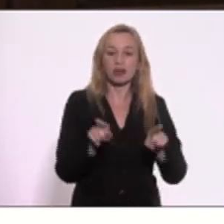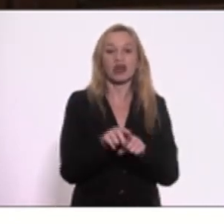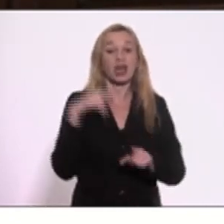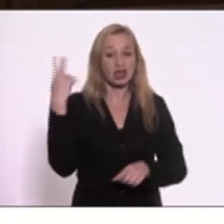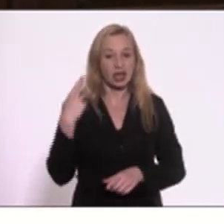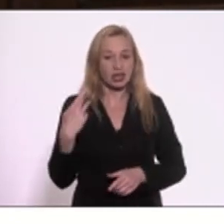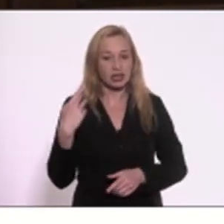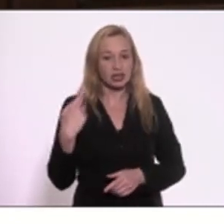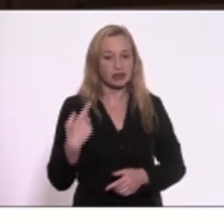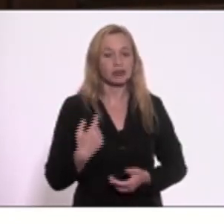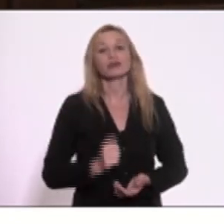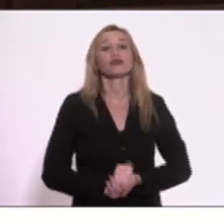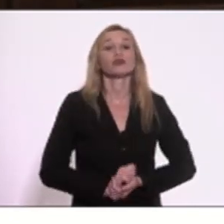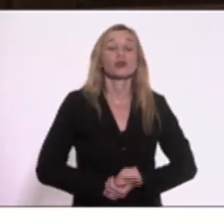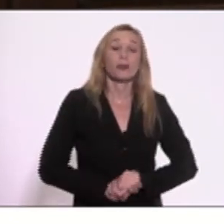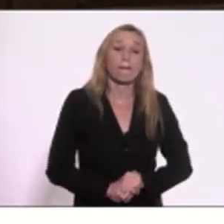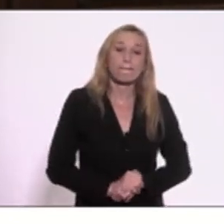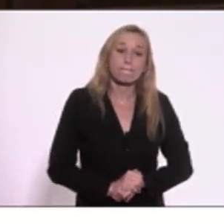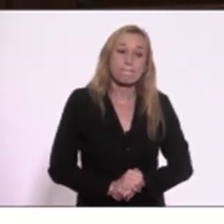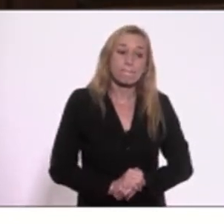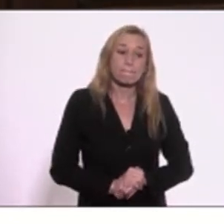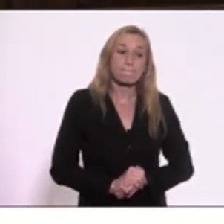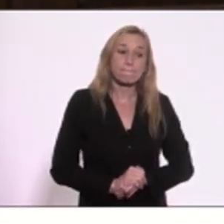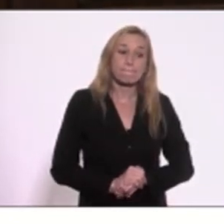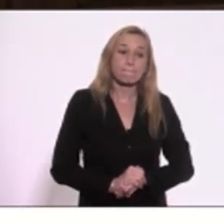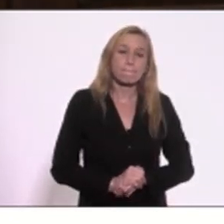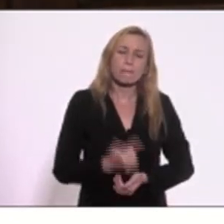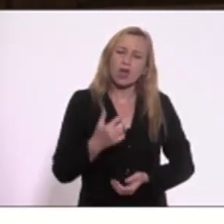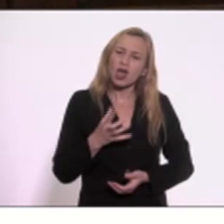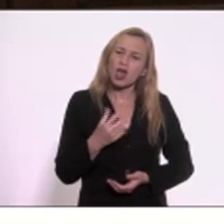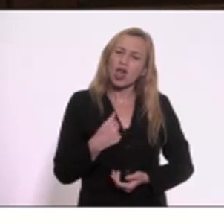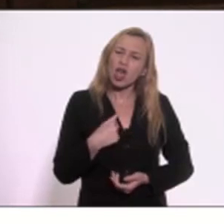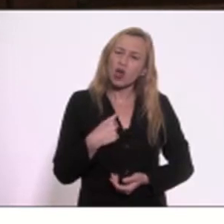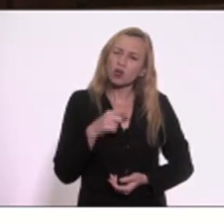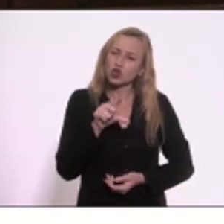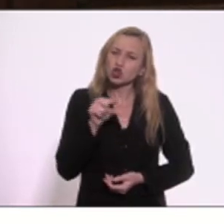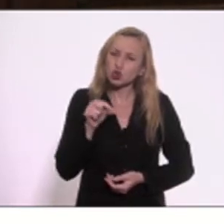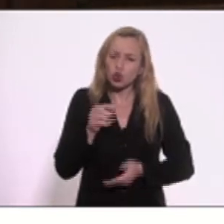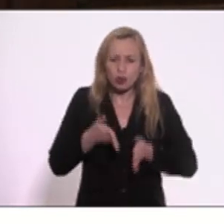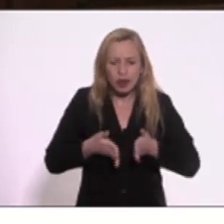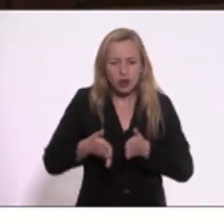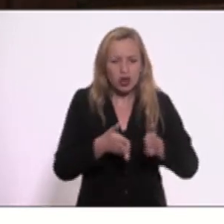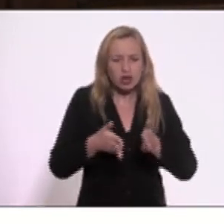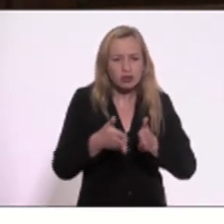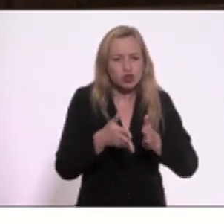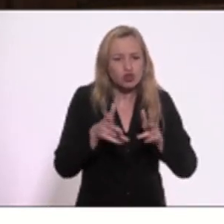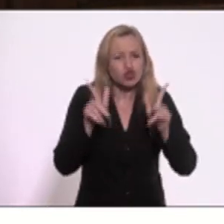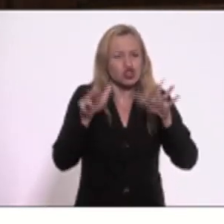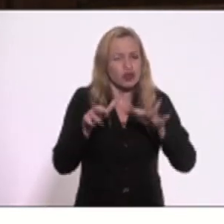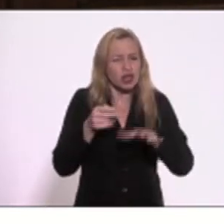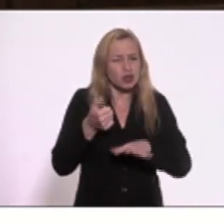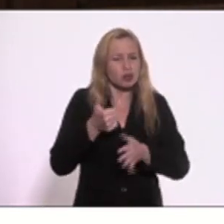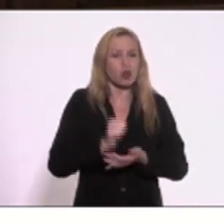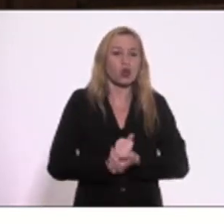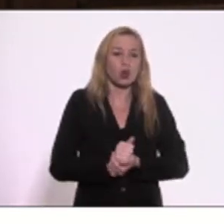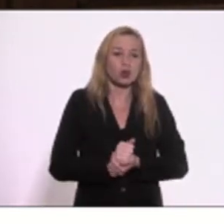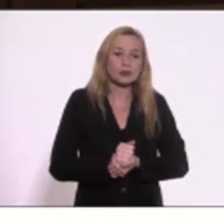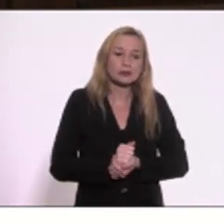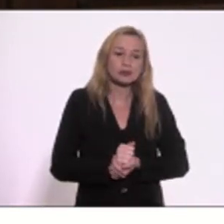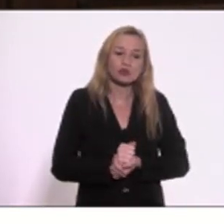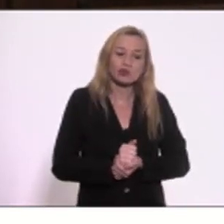Souza, eu prefiro pegar um caminho um pouco diferente, levando